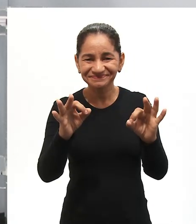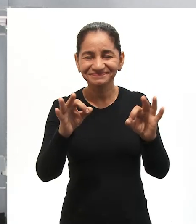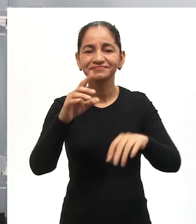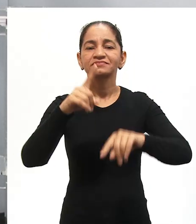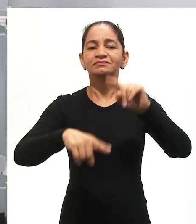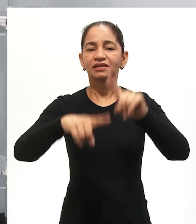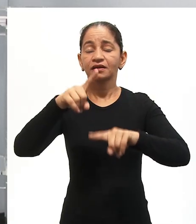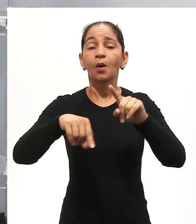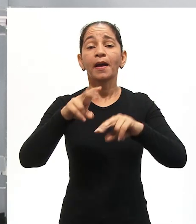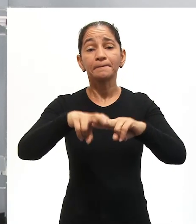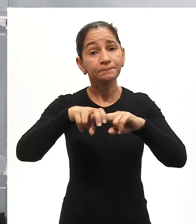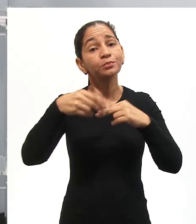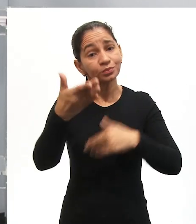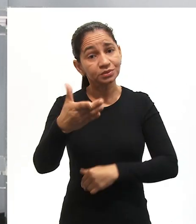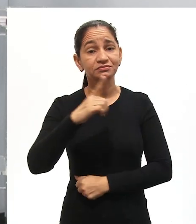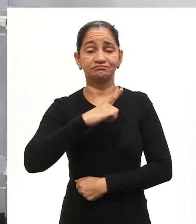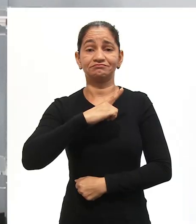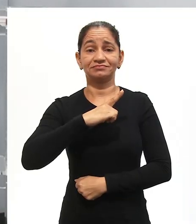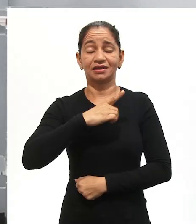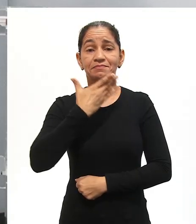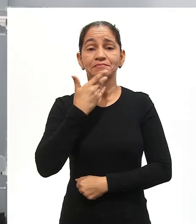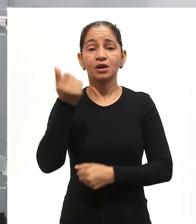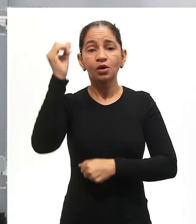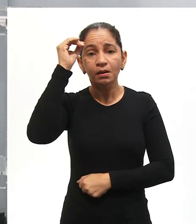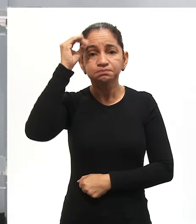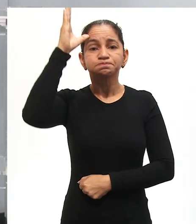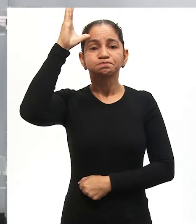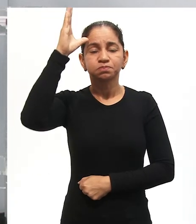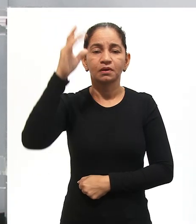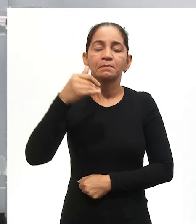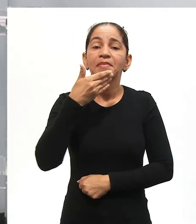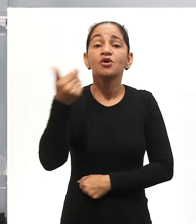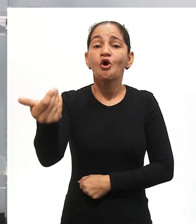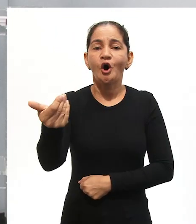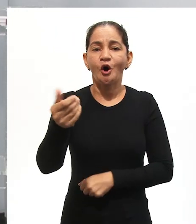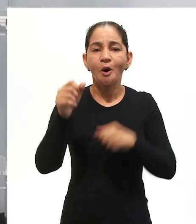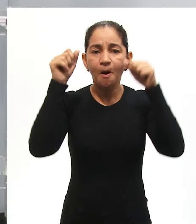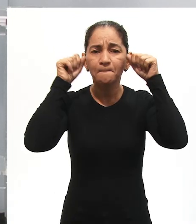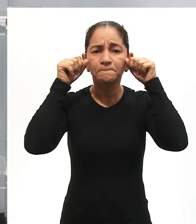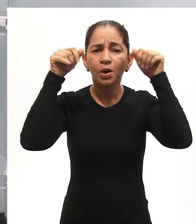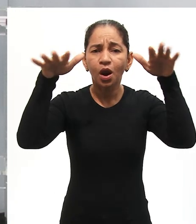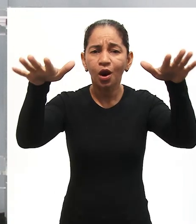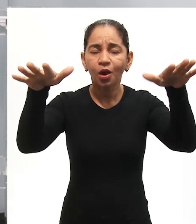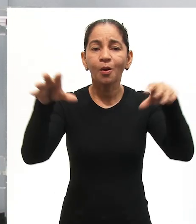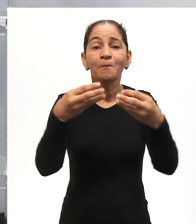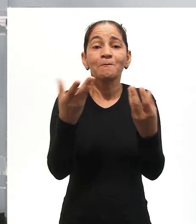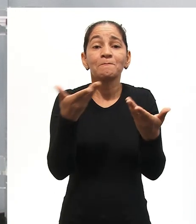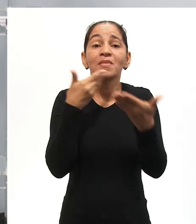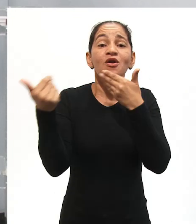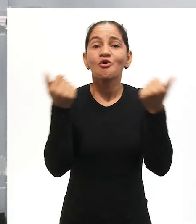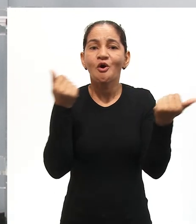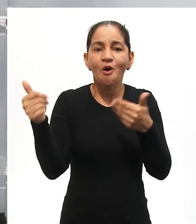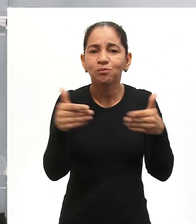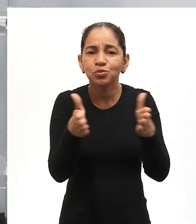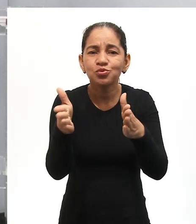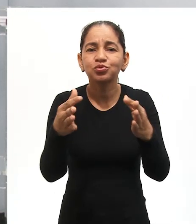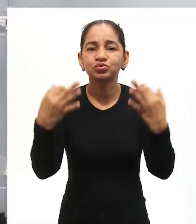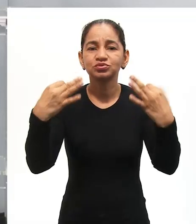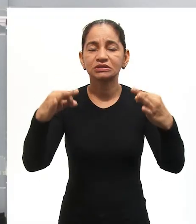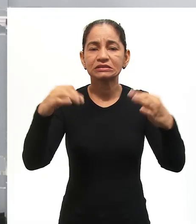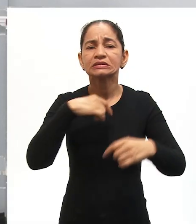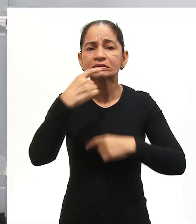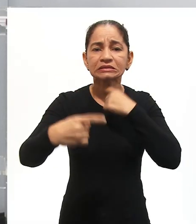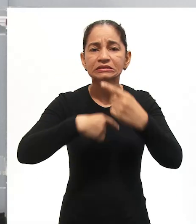do material didático. Ele tem que ampliar o conhecimento do aluno, tem que ficar fácil, ele tem que